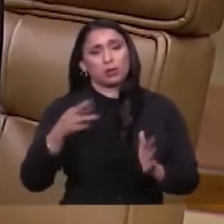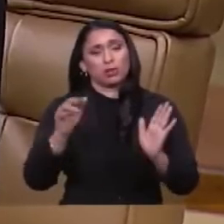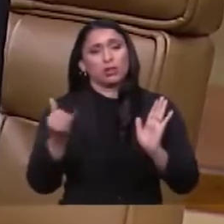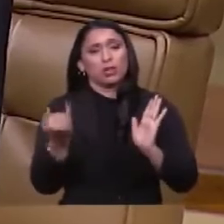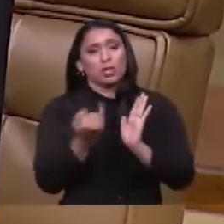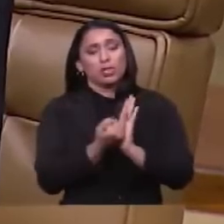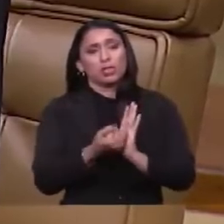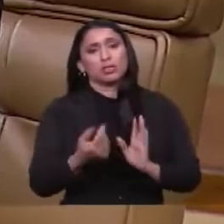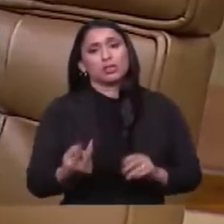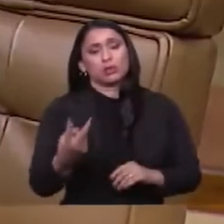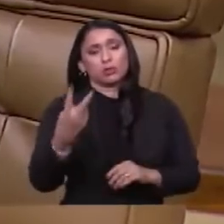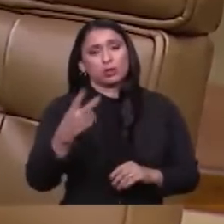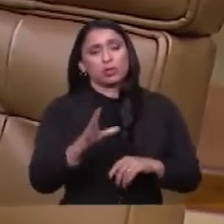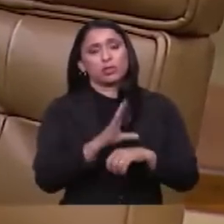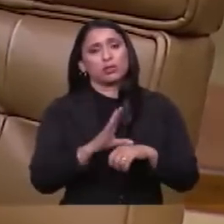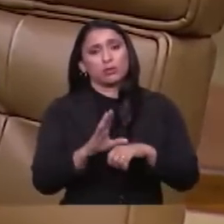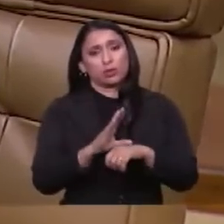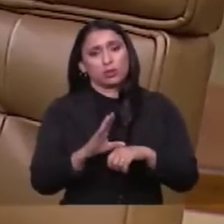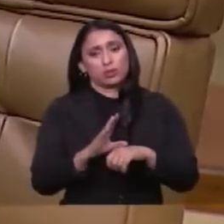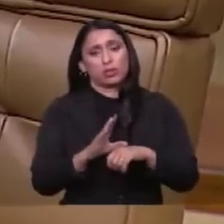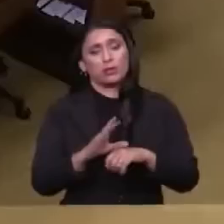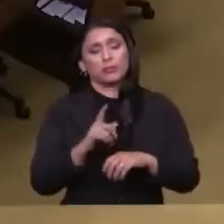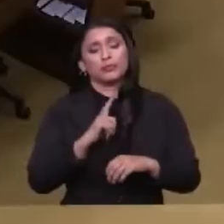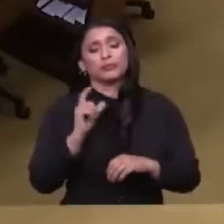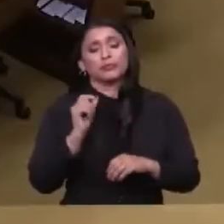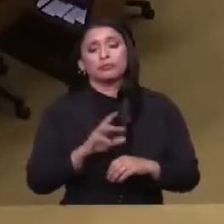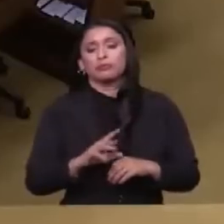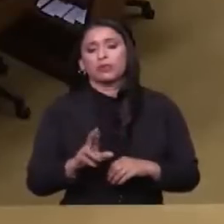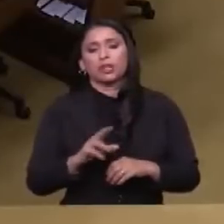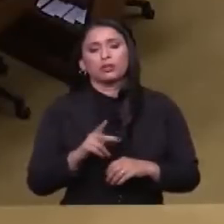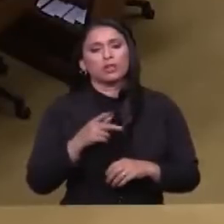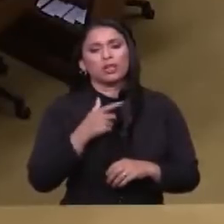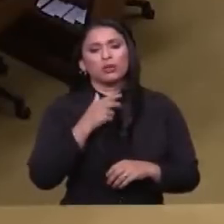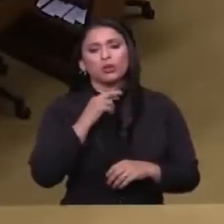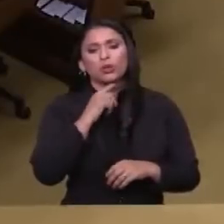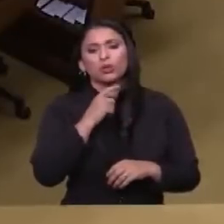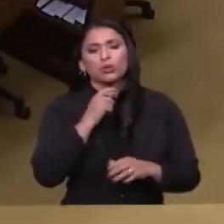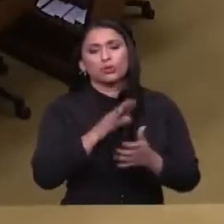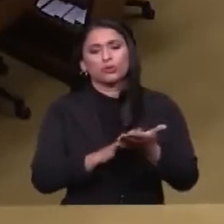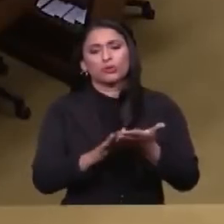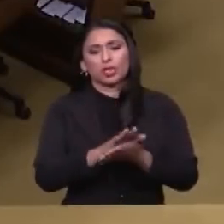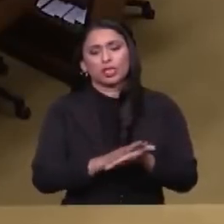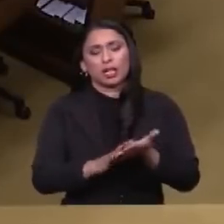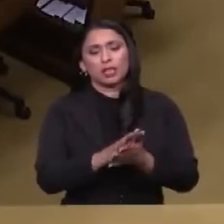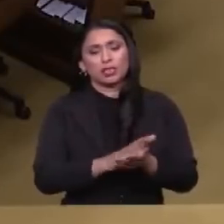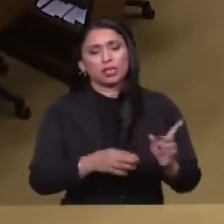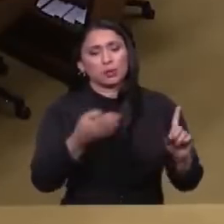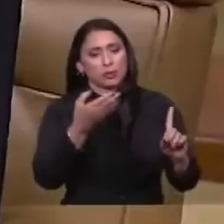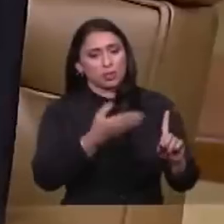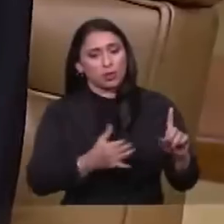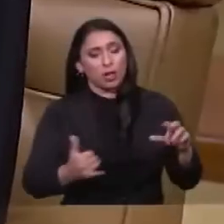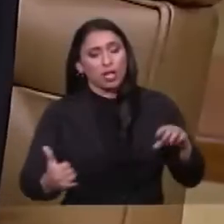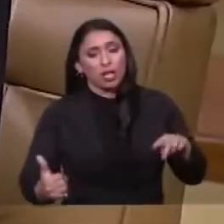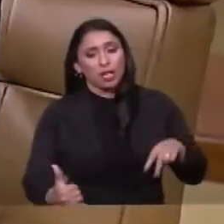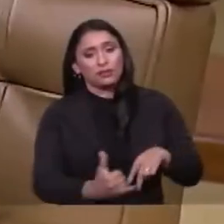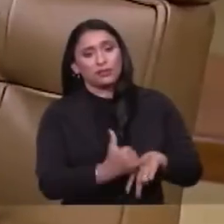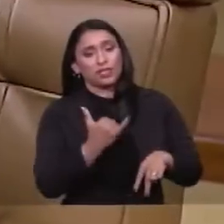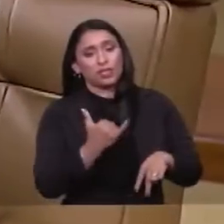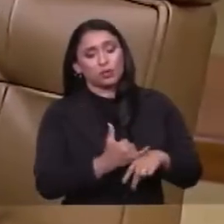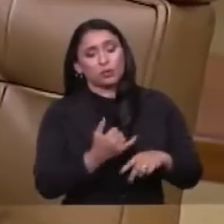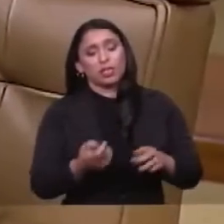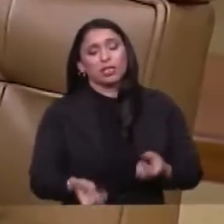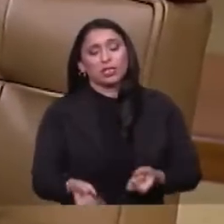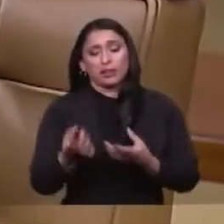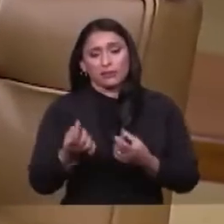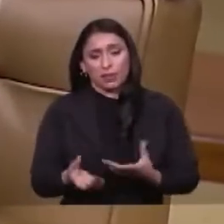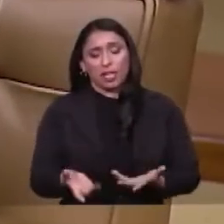inciso 2, da Constituição da República. Não tenho dúvida de que os usuários de drogas são vítimas do tráfico e das